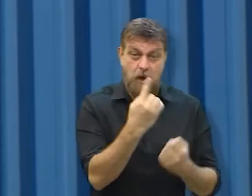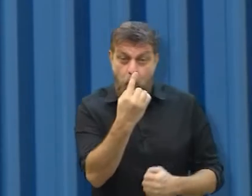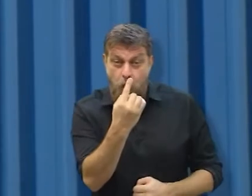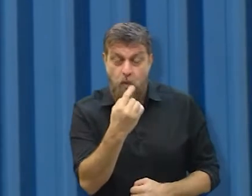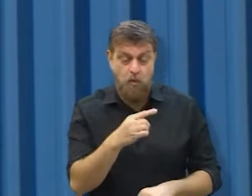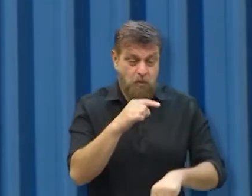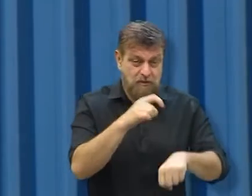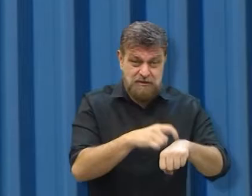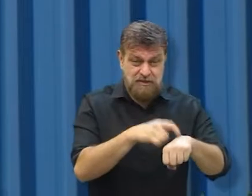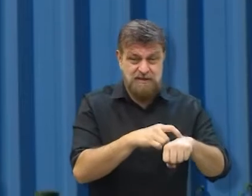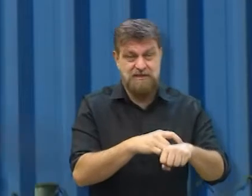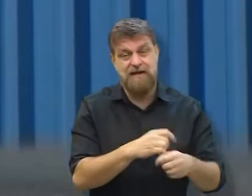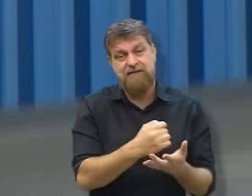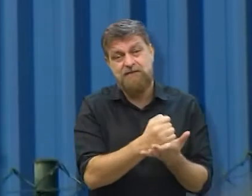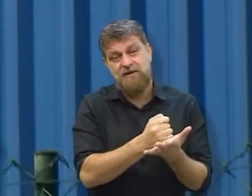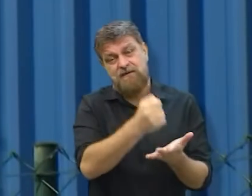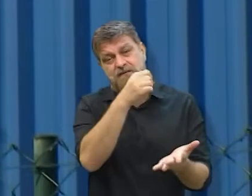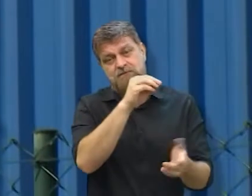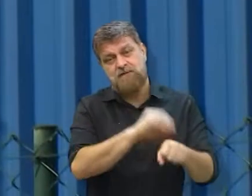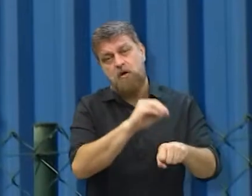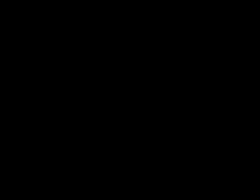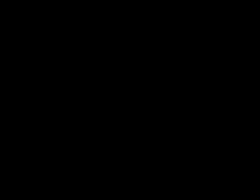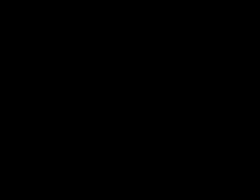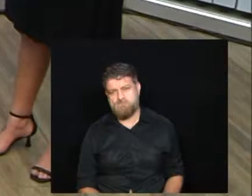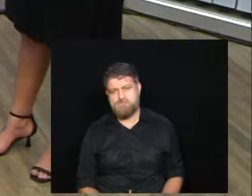atendimento em um dos horários do dia.